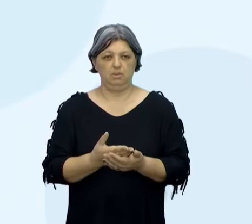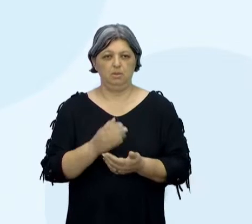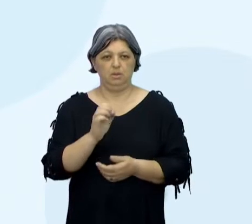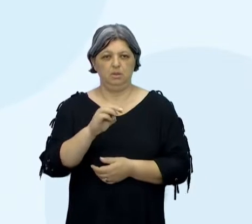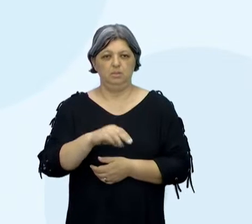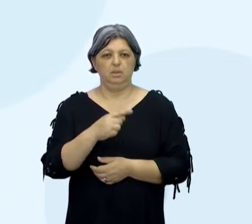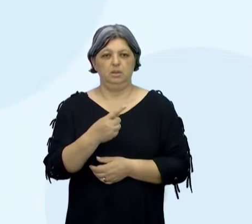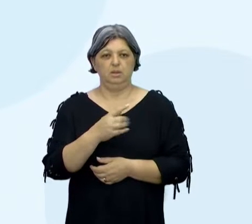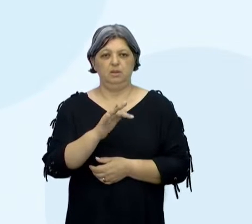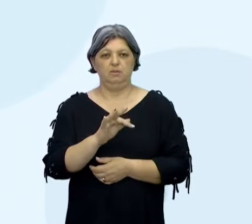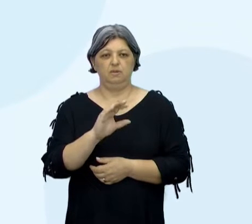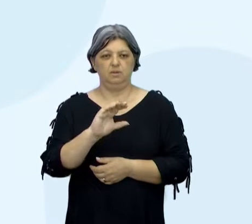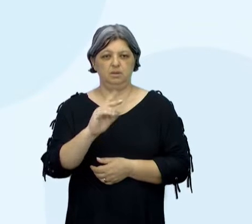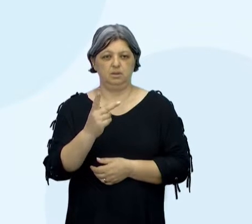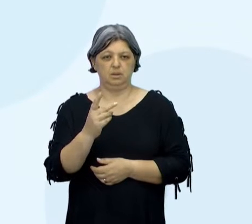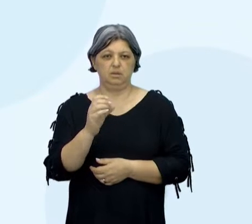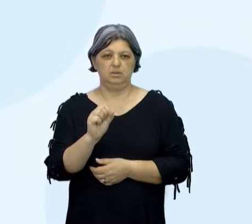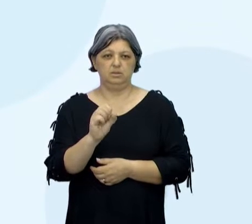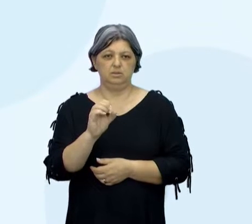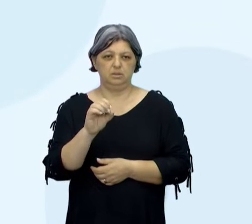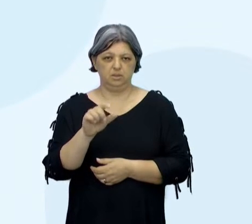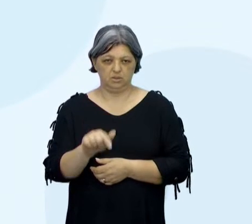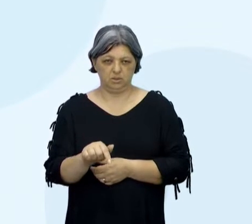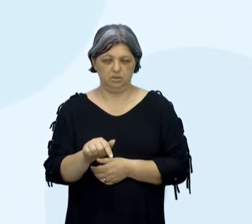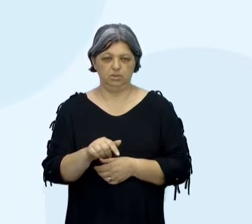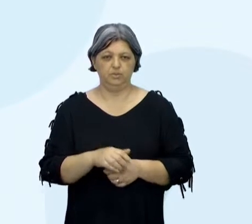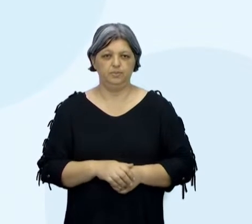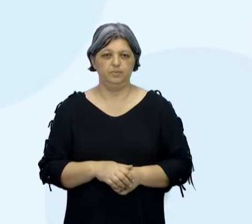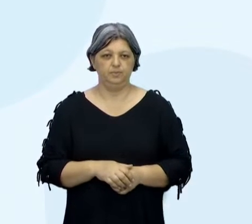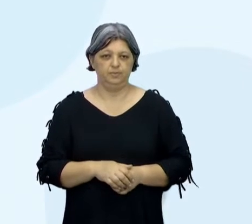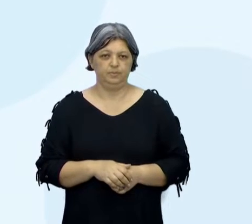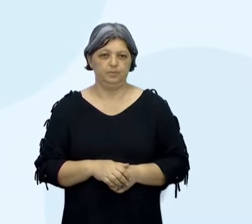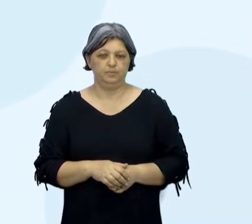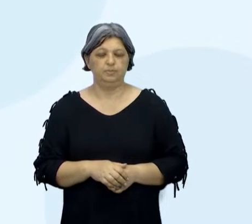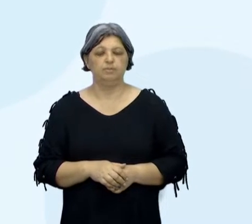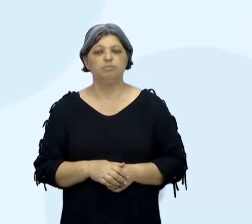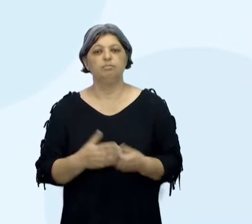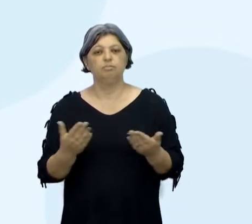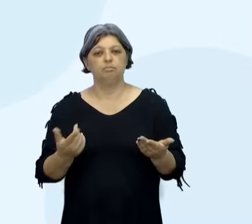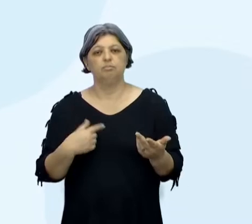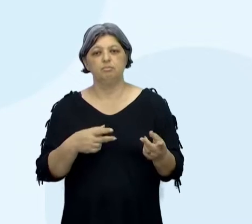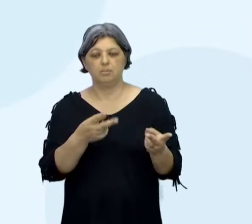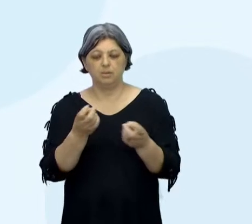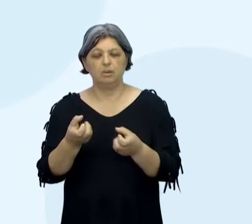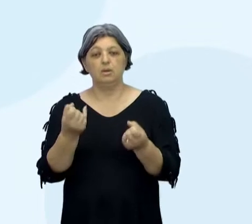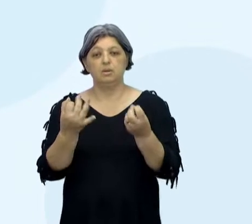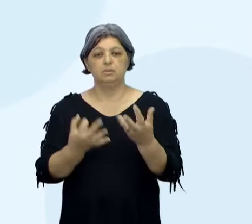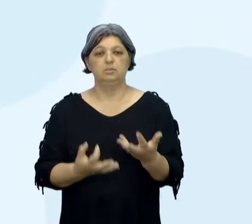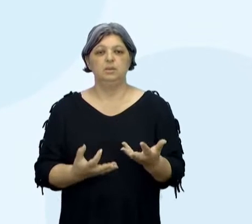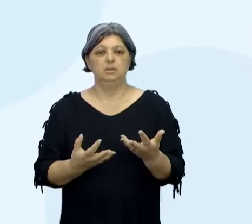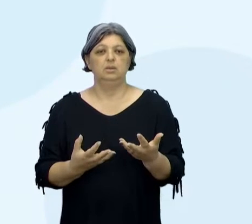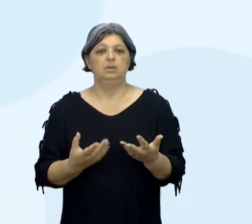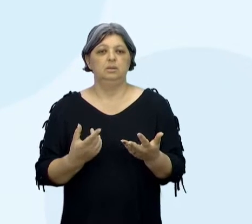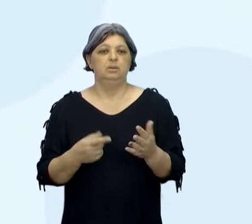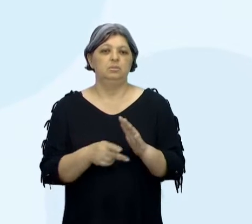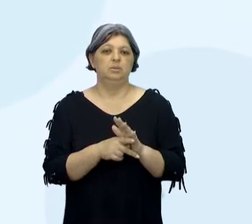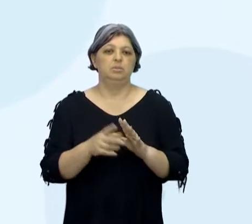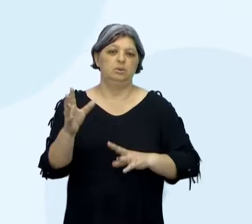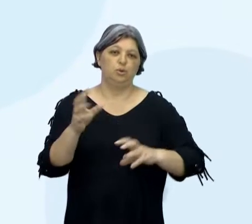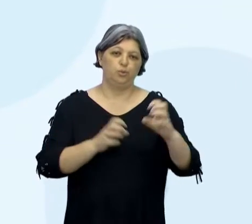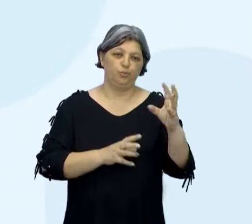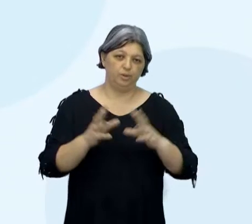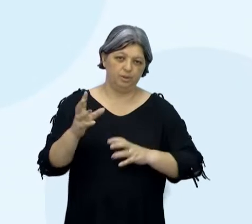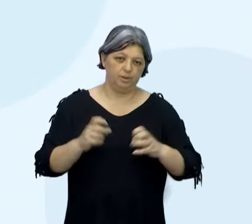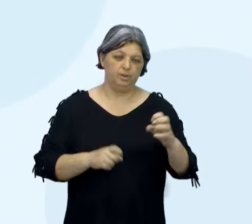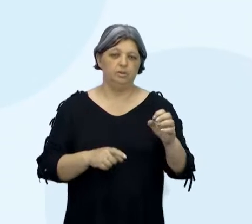o EMI FCHS 07, onde a gente identifica e explica situações em que ocorram